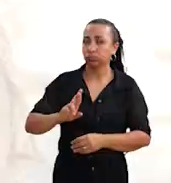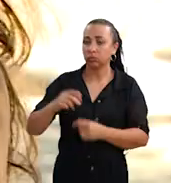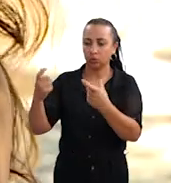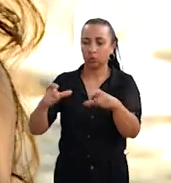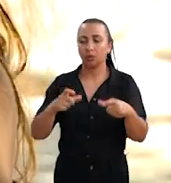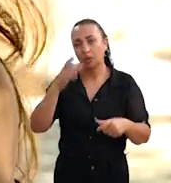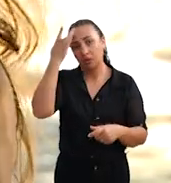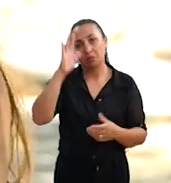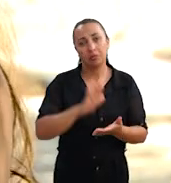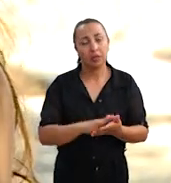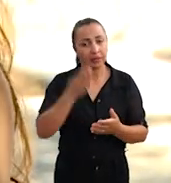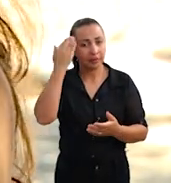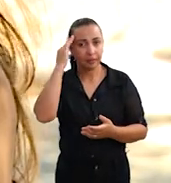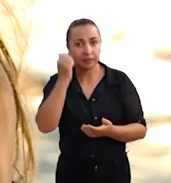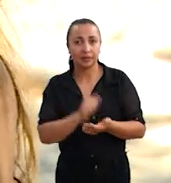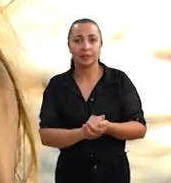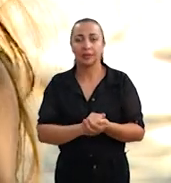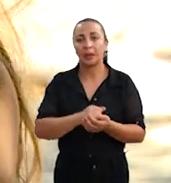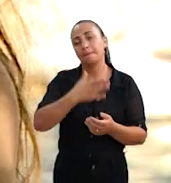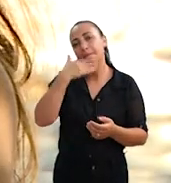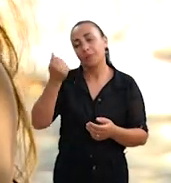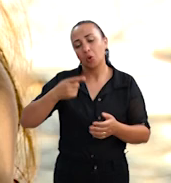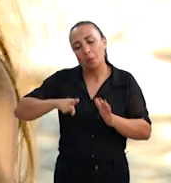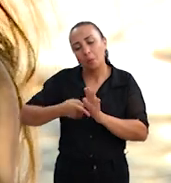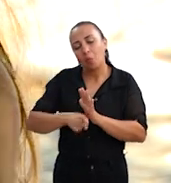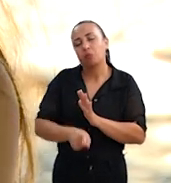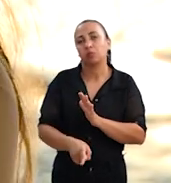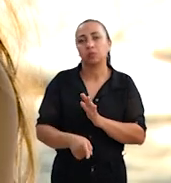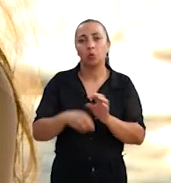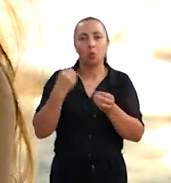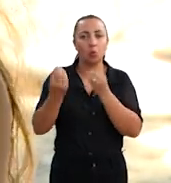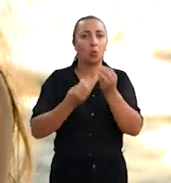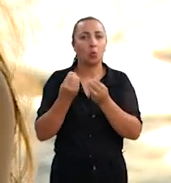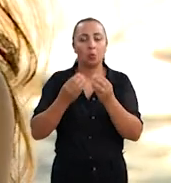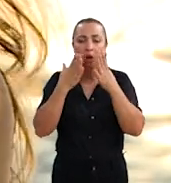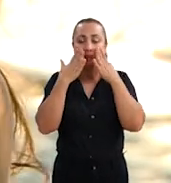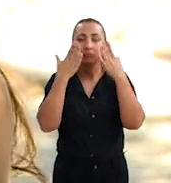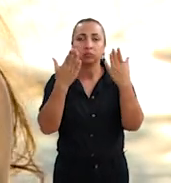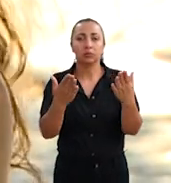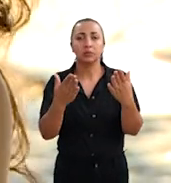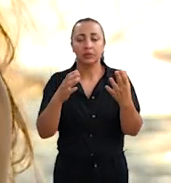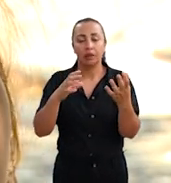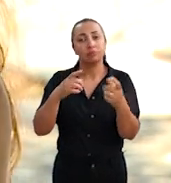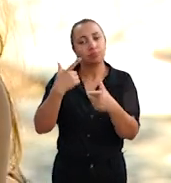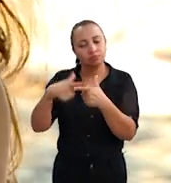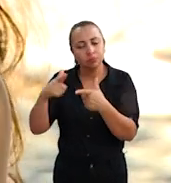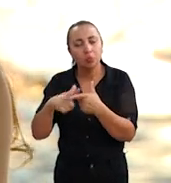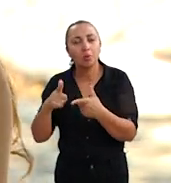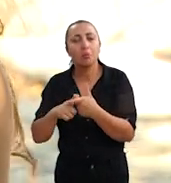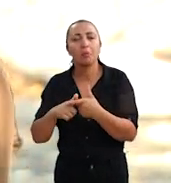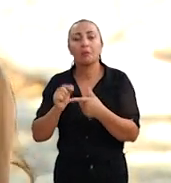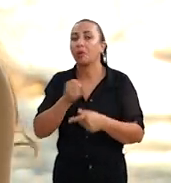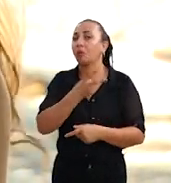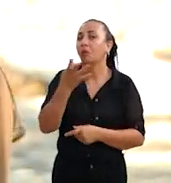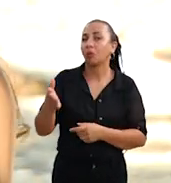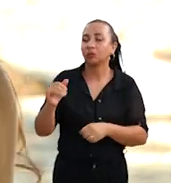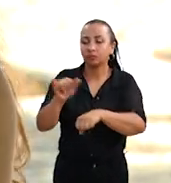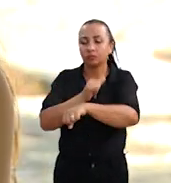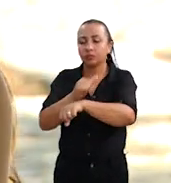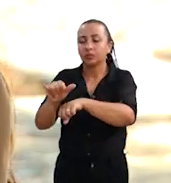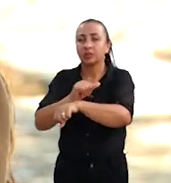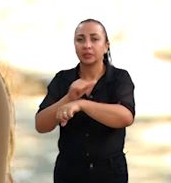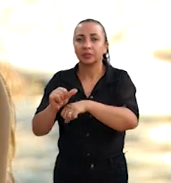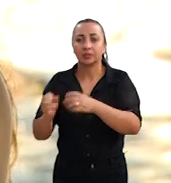setor. Tudo isso para compreender de forma mais aprofundada como que eles enfrentaram a crise e quais foram